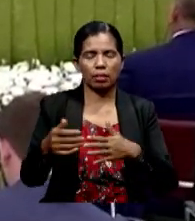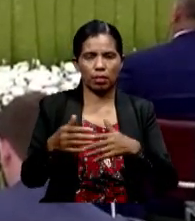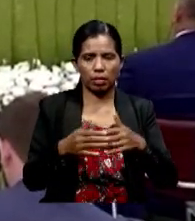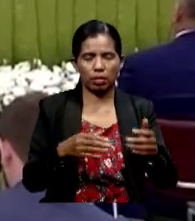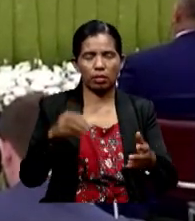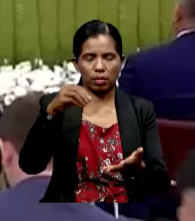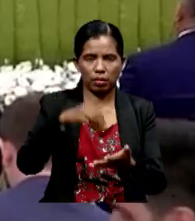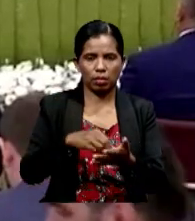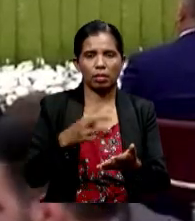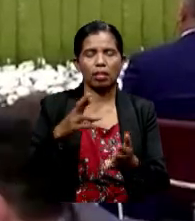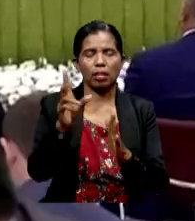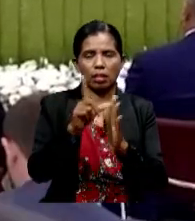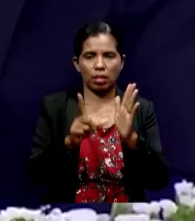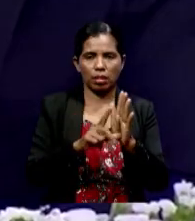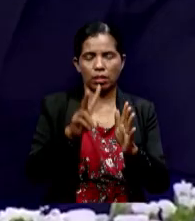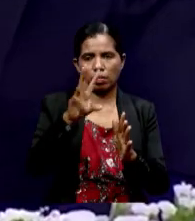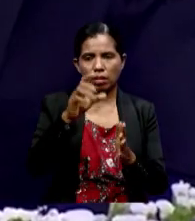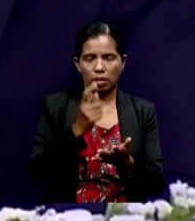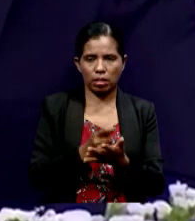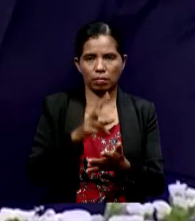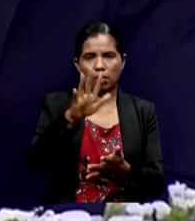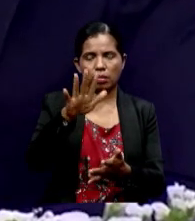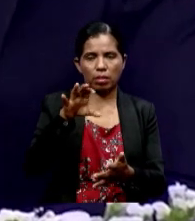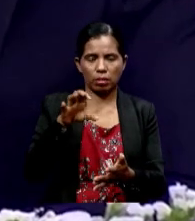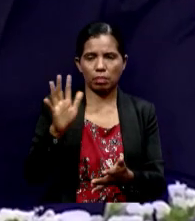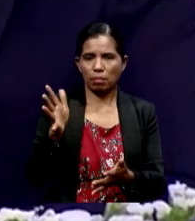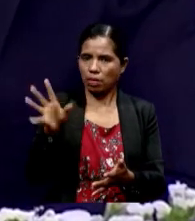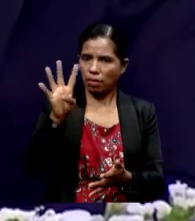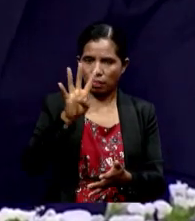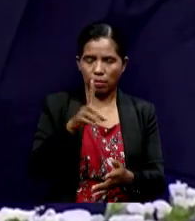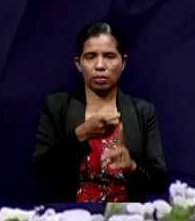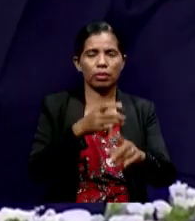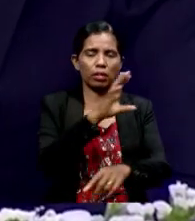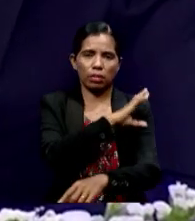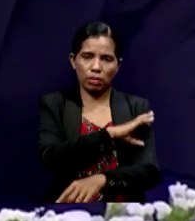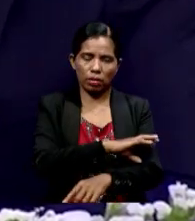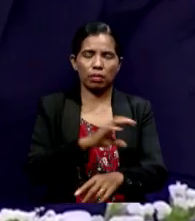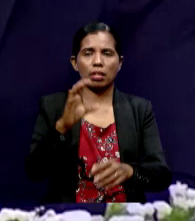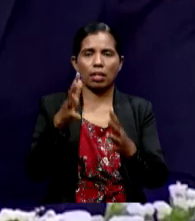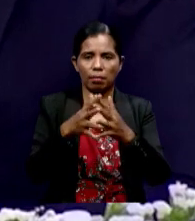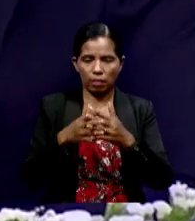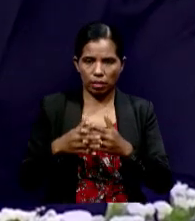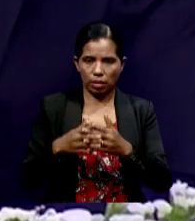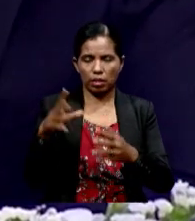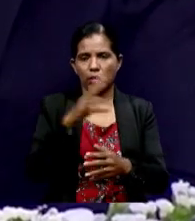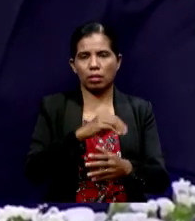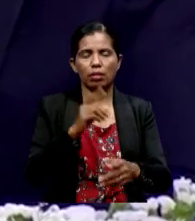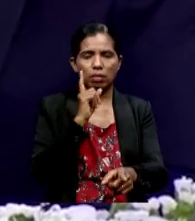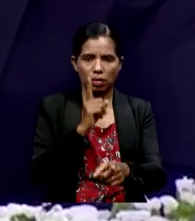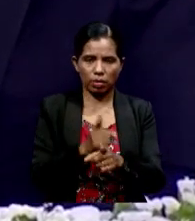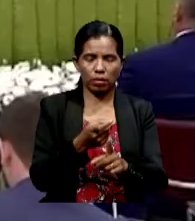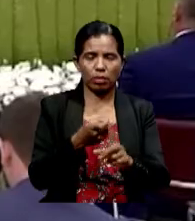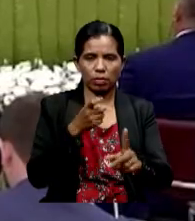e a resolução rihunrua atus rali menurasinghat Rússia Conselho de Segurança Estados Unidos Americanian, no claro, li